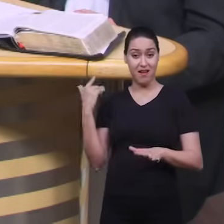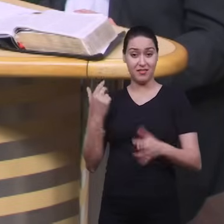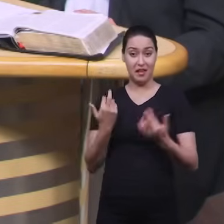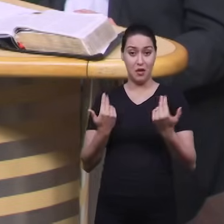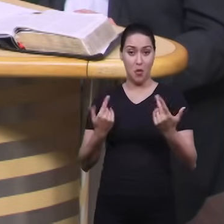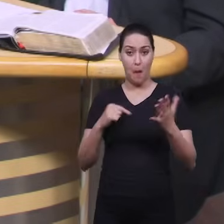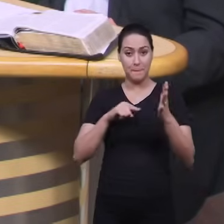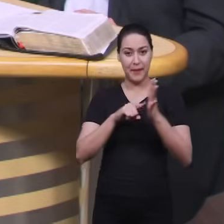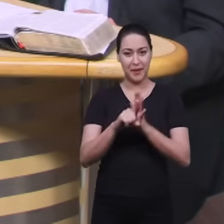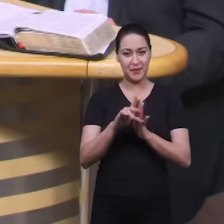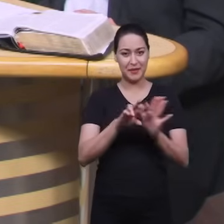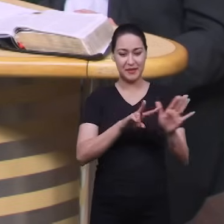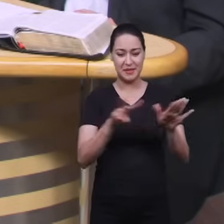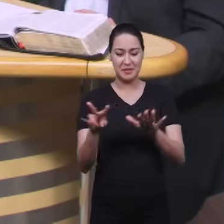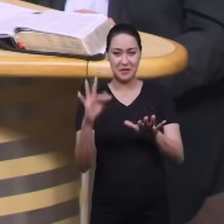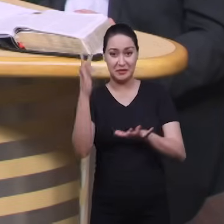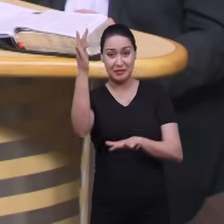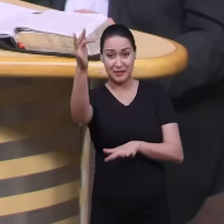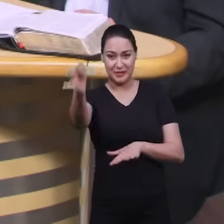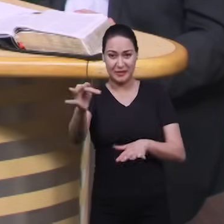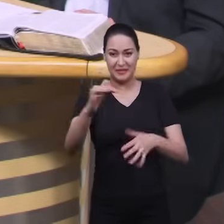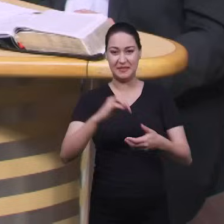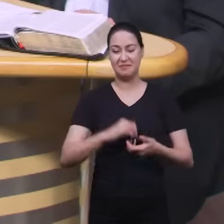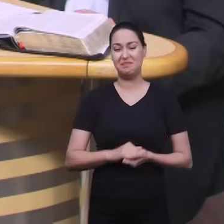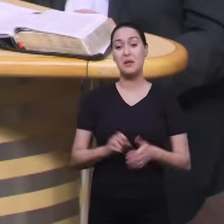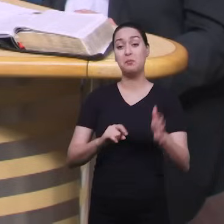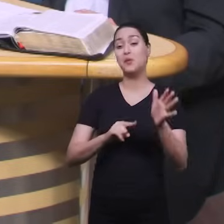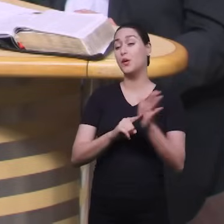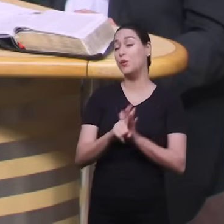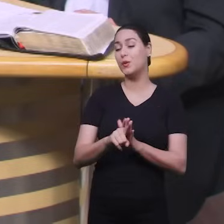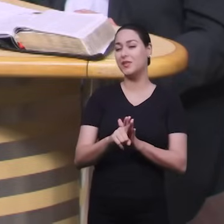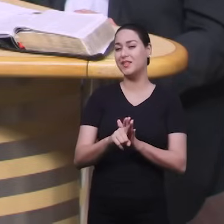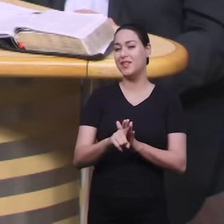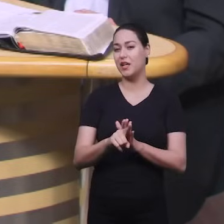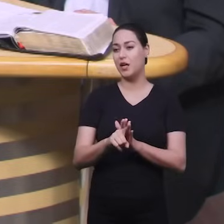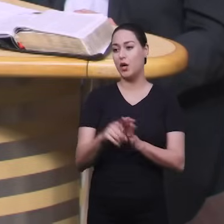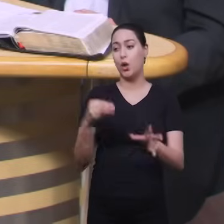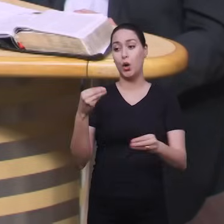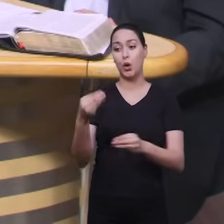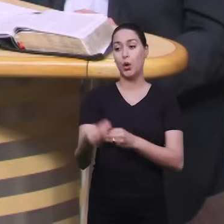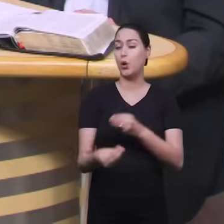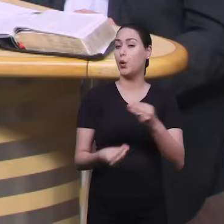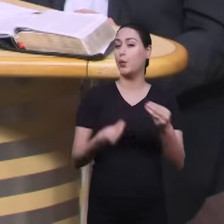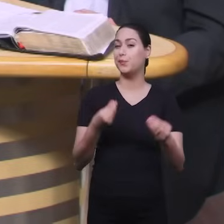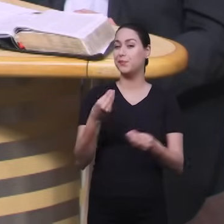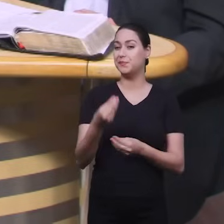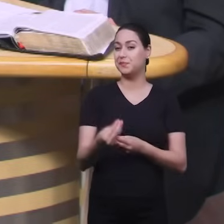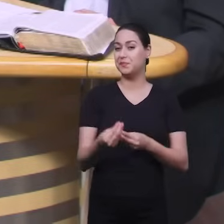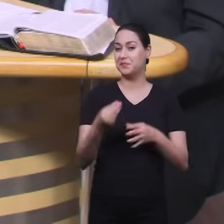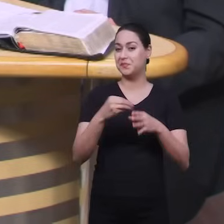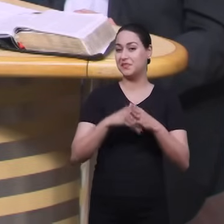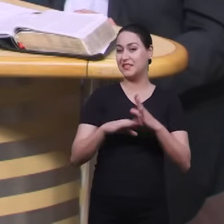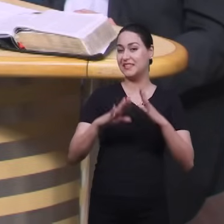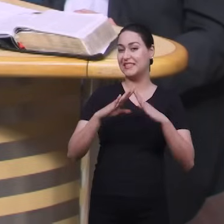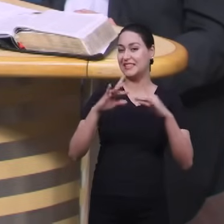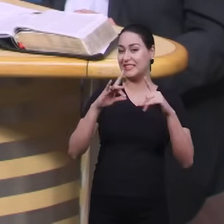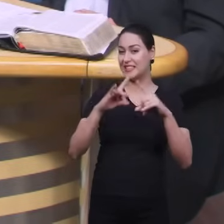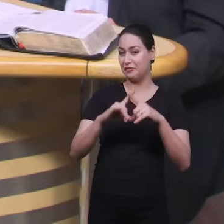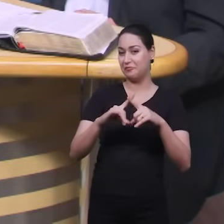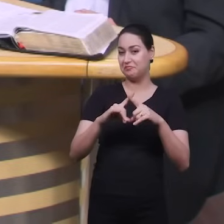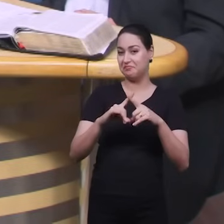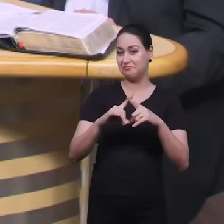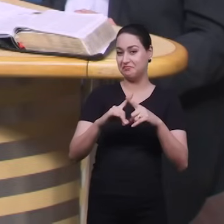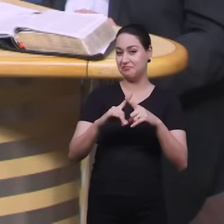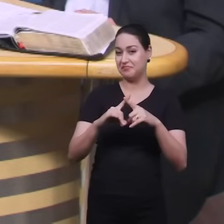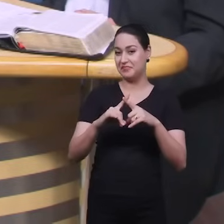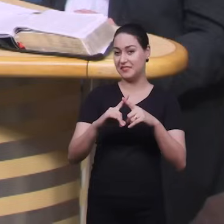uma pergunta aqui para os pastor já começarem a refletir para a próxima semana e a pergunta é o seguinte como é que a gente faz na igreja como é